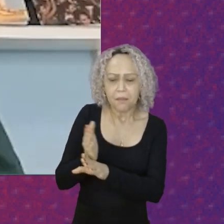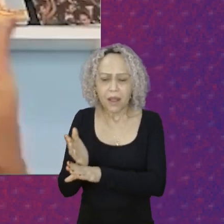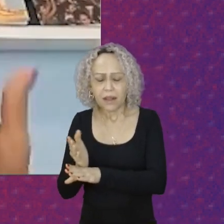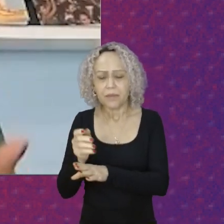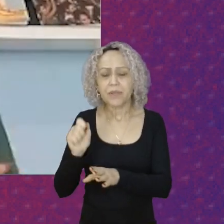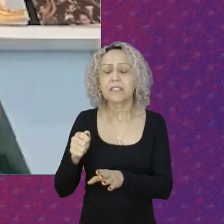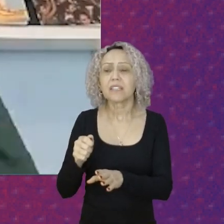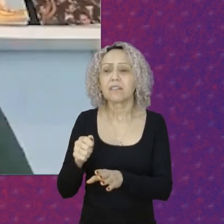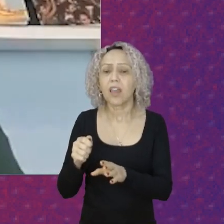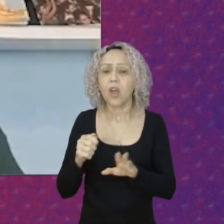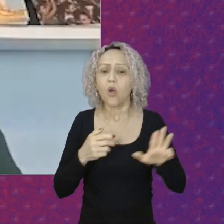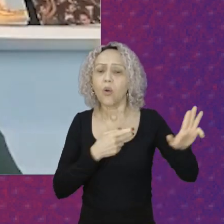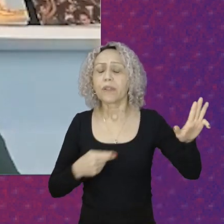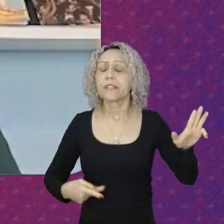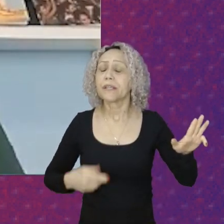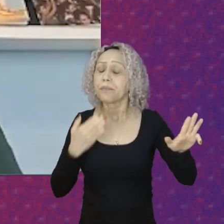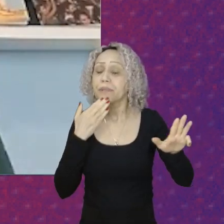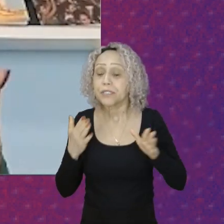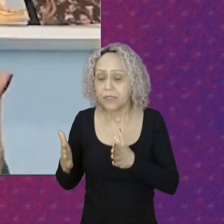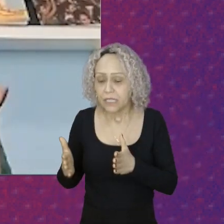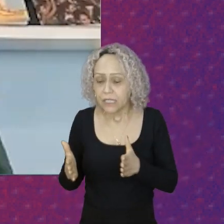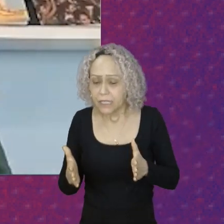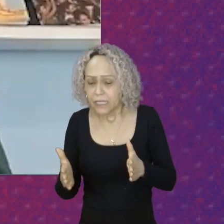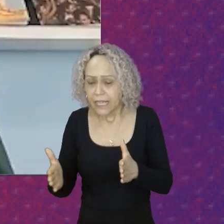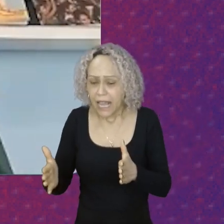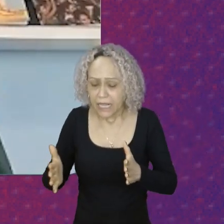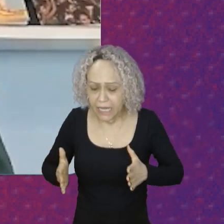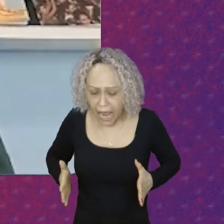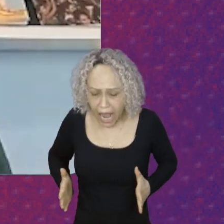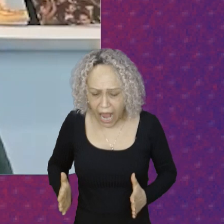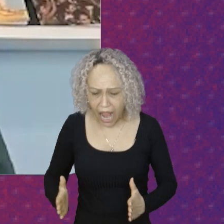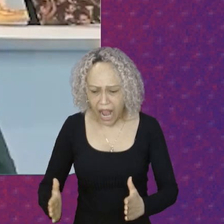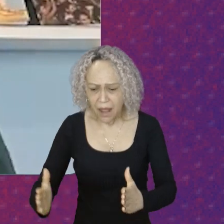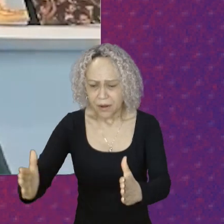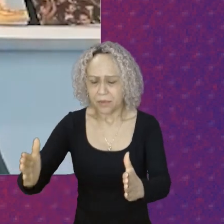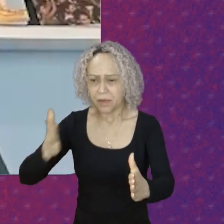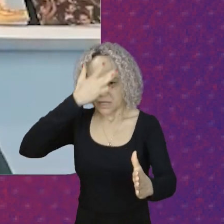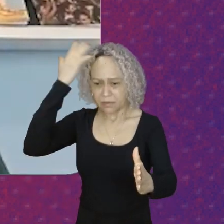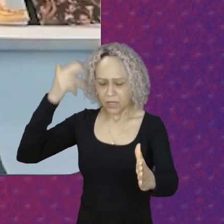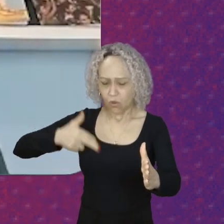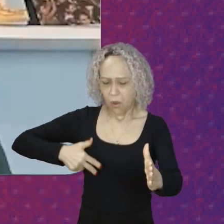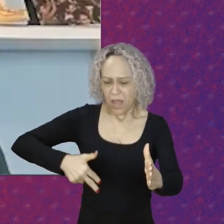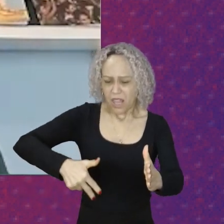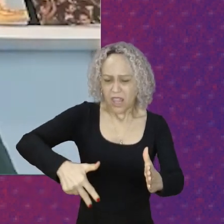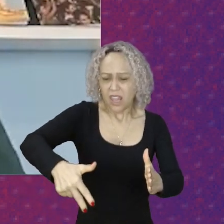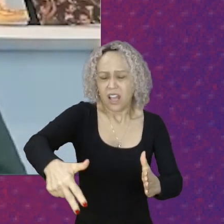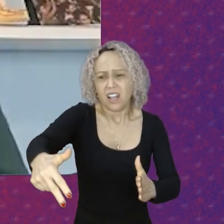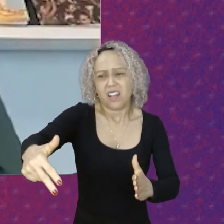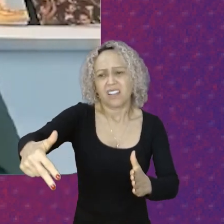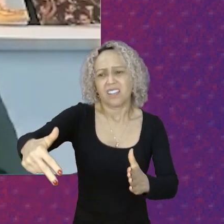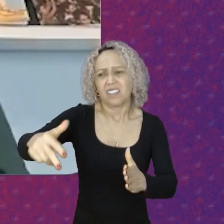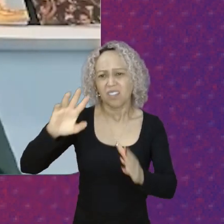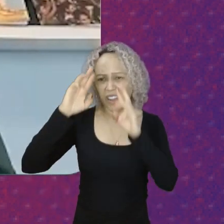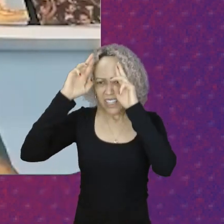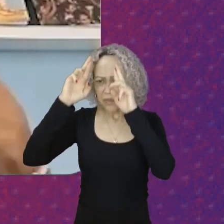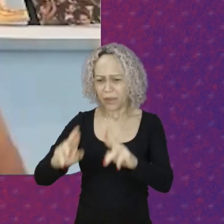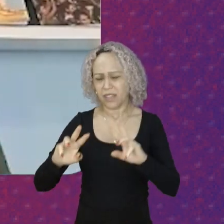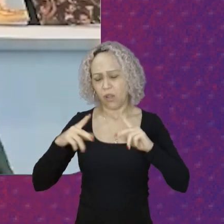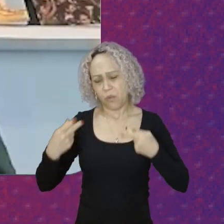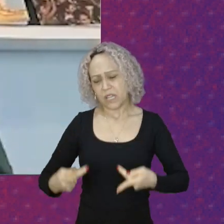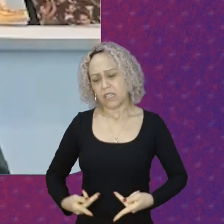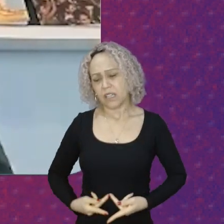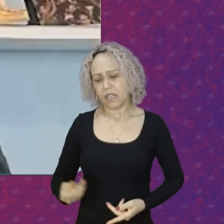amorosa, de uma forma tranquila, de uma forma em que as pessoas possam nos ouvir